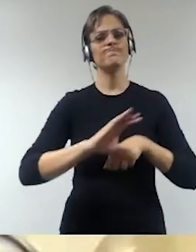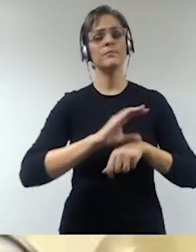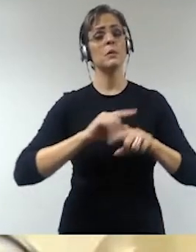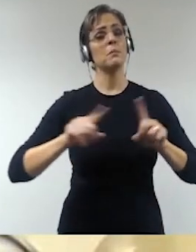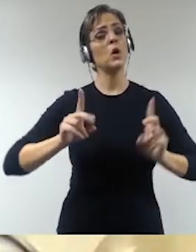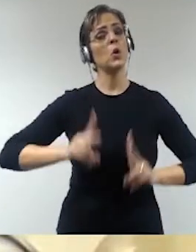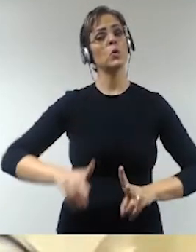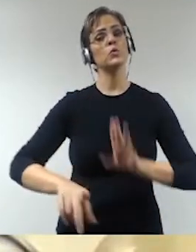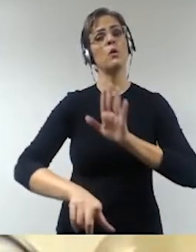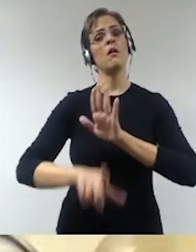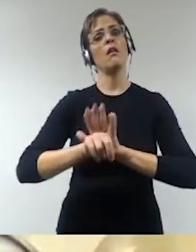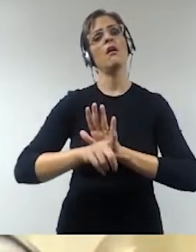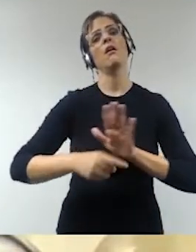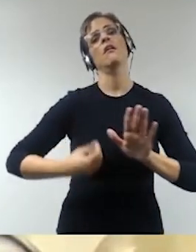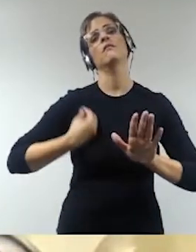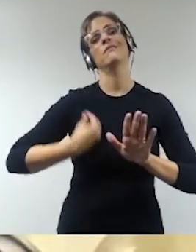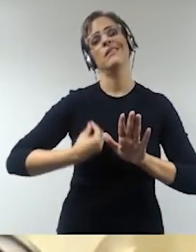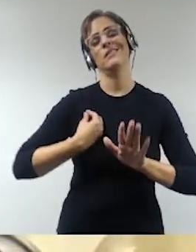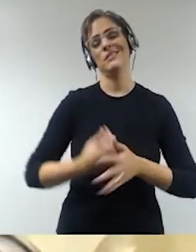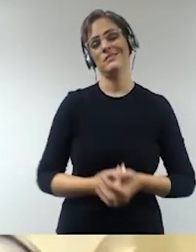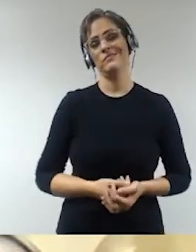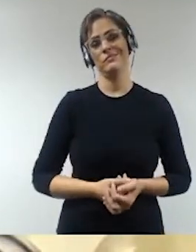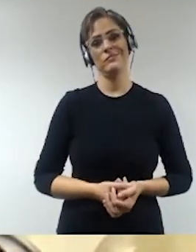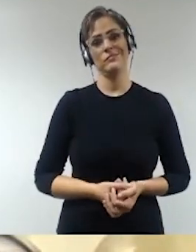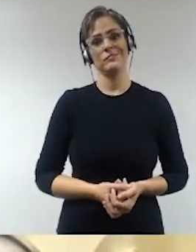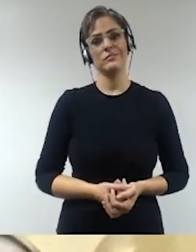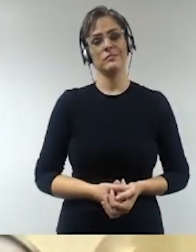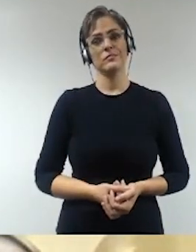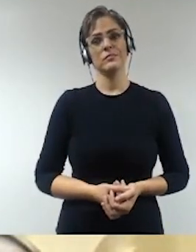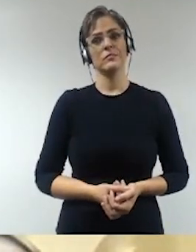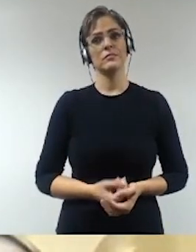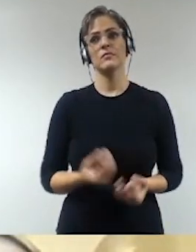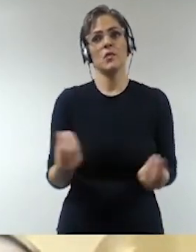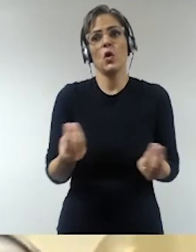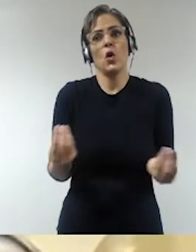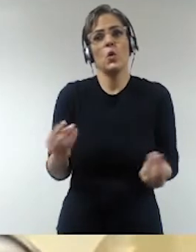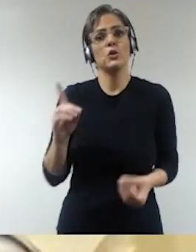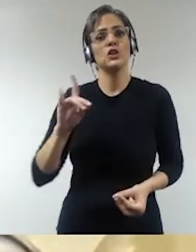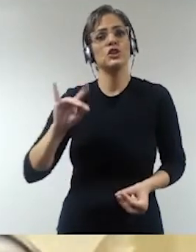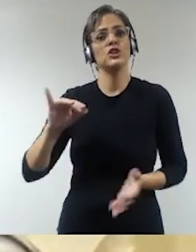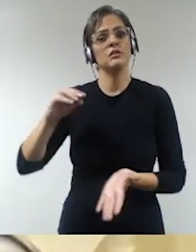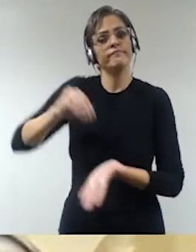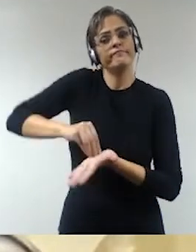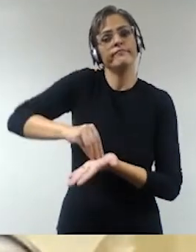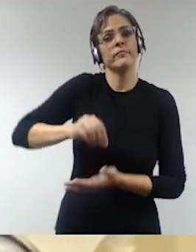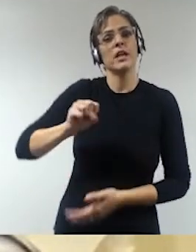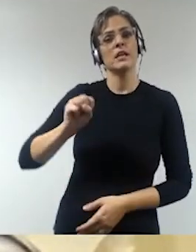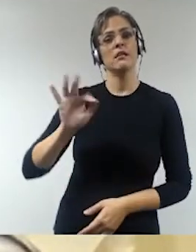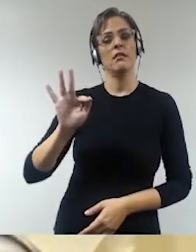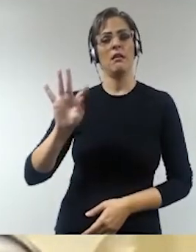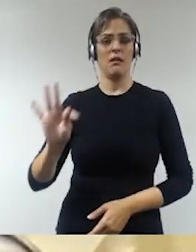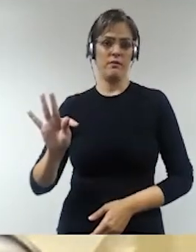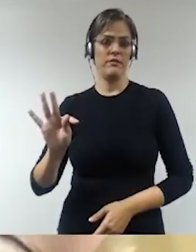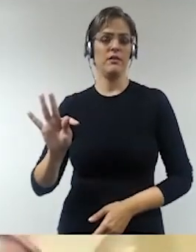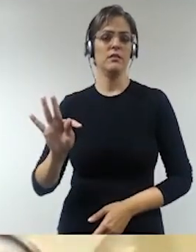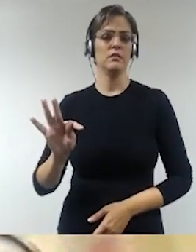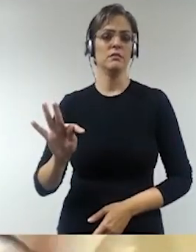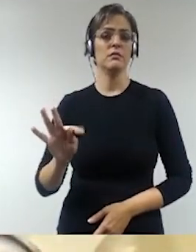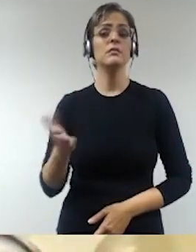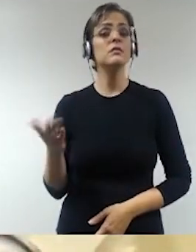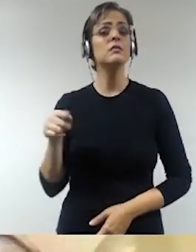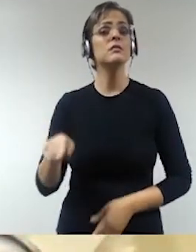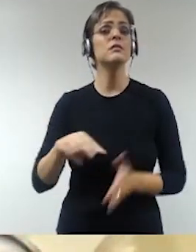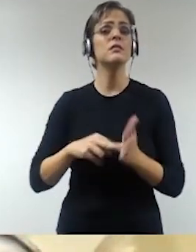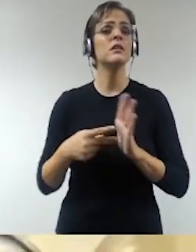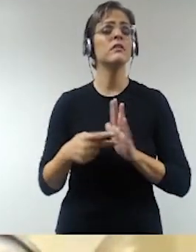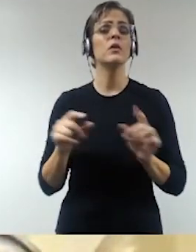ordenamento jurídico, só pronunciando a sua nulidade a partir de uma data fixada pelo STF. O que era justamente isso? Levar-se em